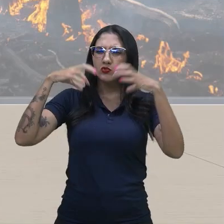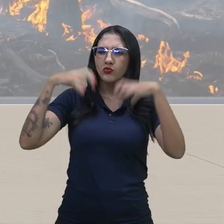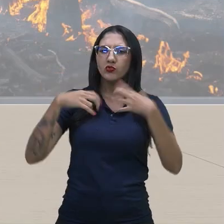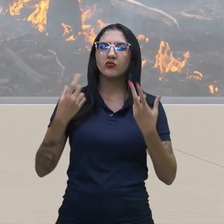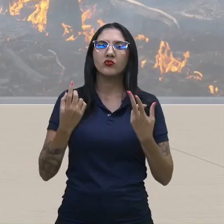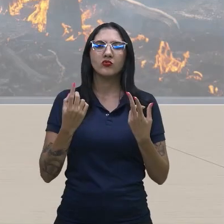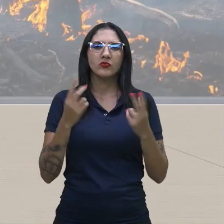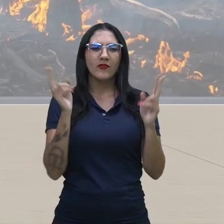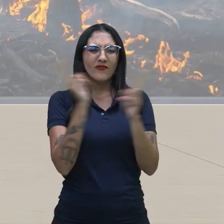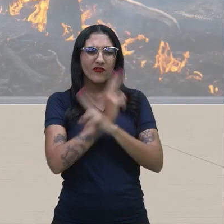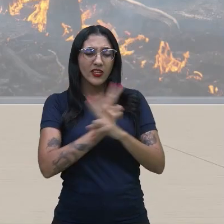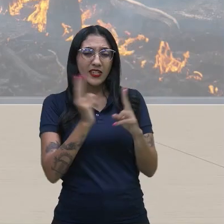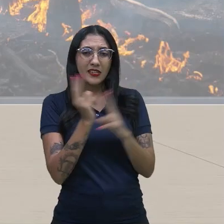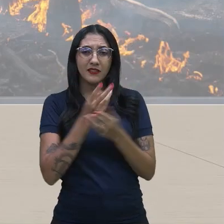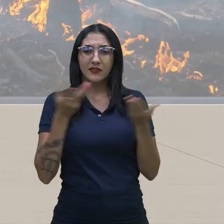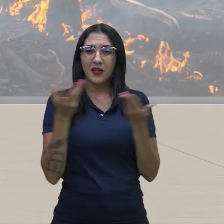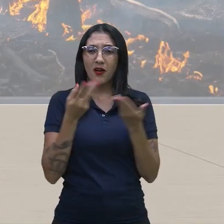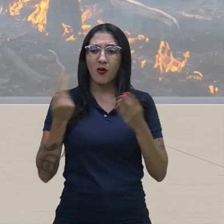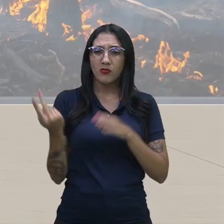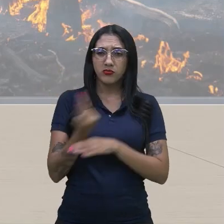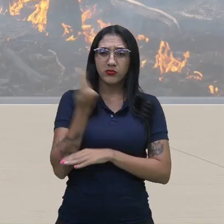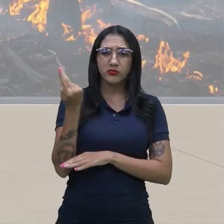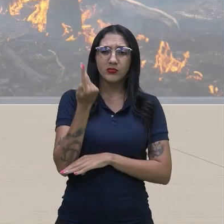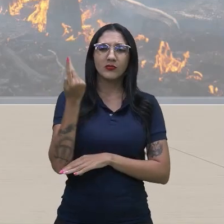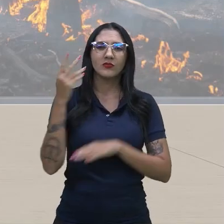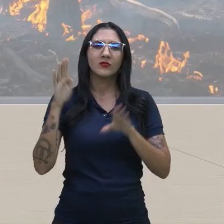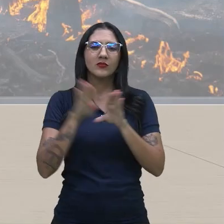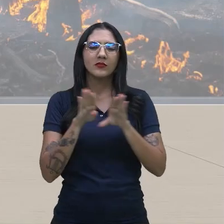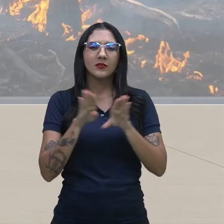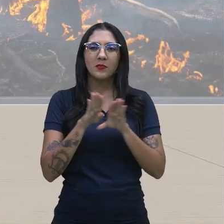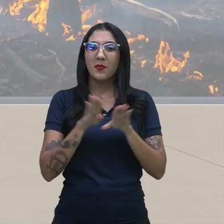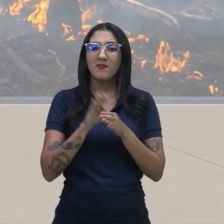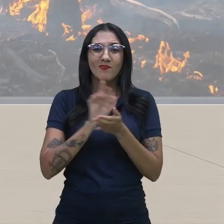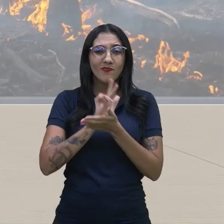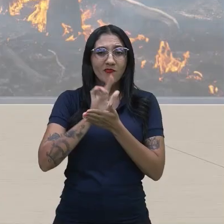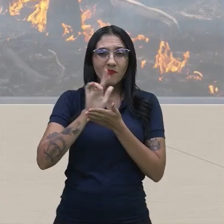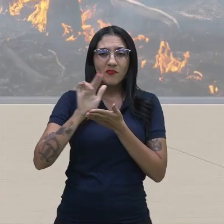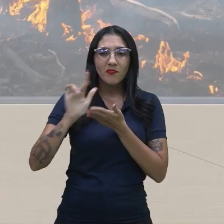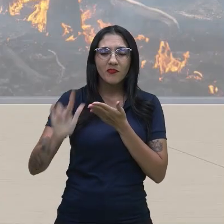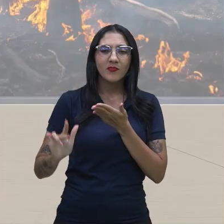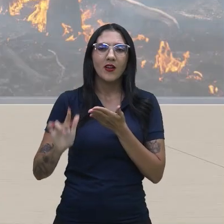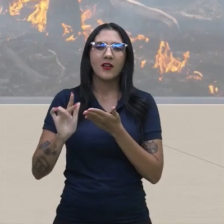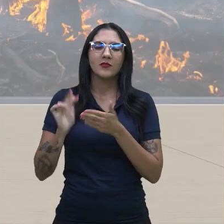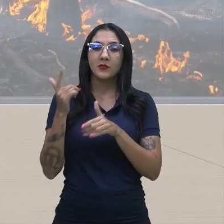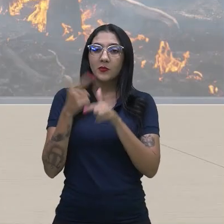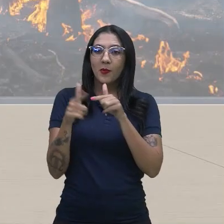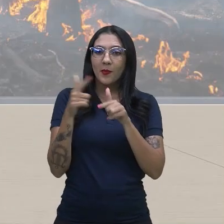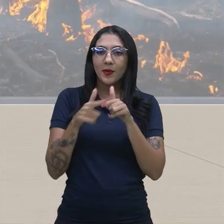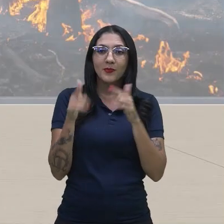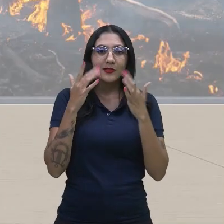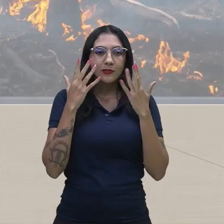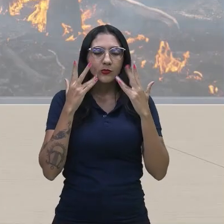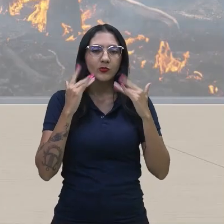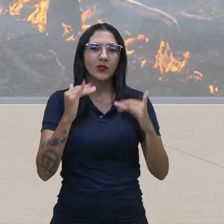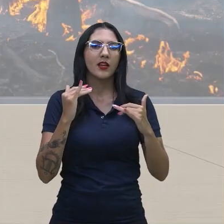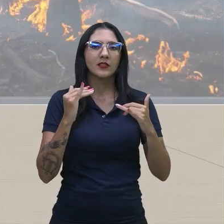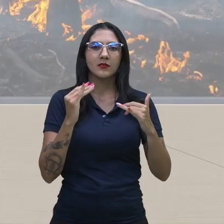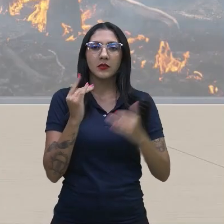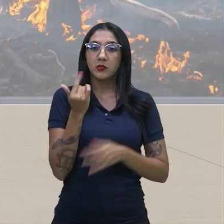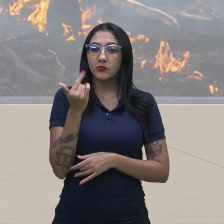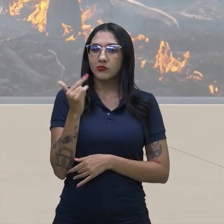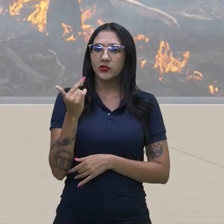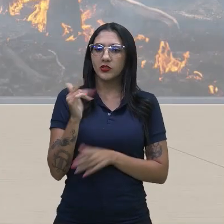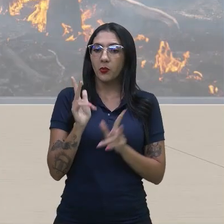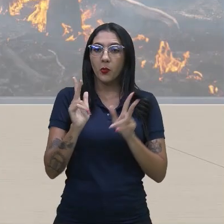tem tempestades, né, furacões, então tem fenômenos na natureza acontecendo que não aconteciam com essas proporções que acontecem